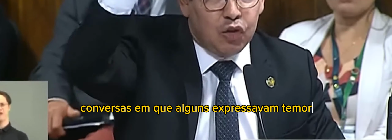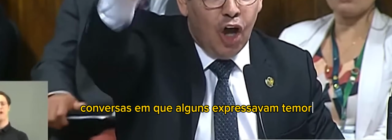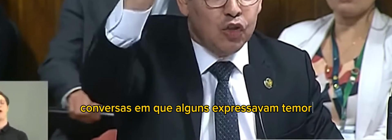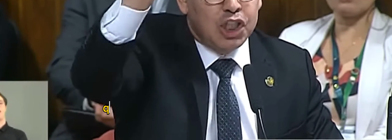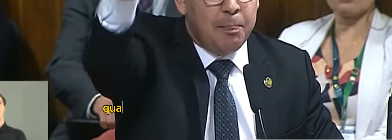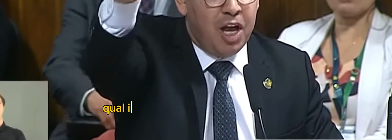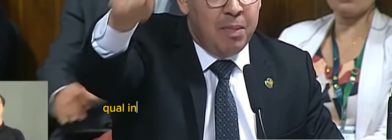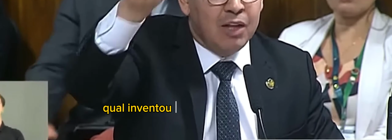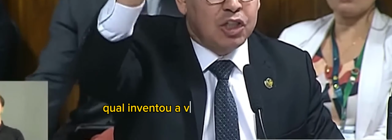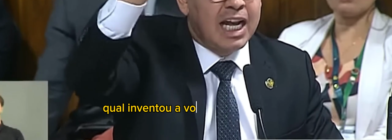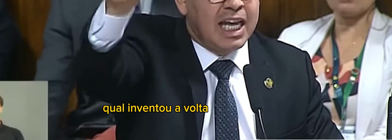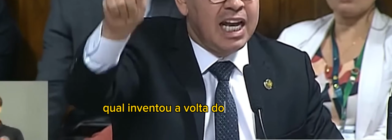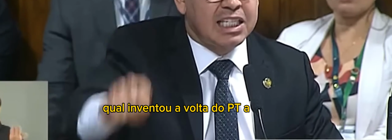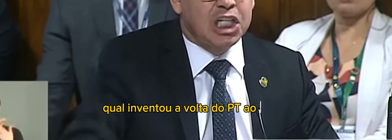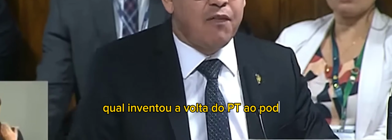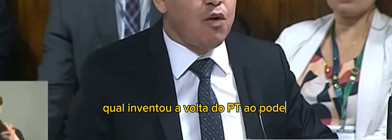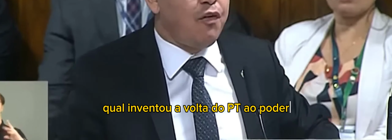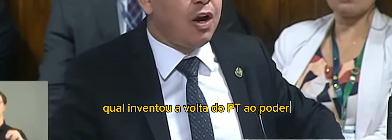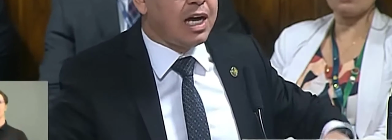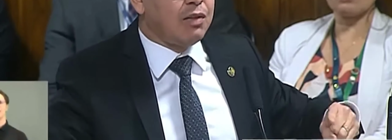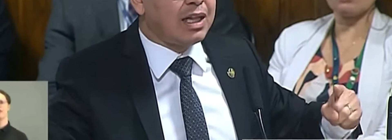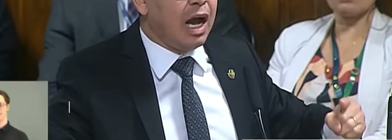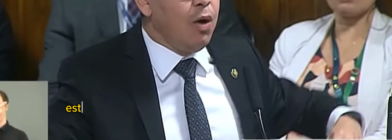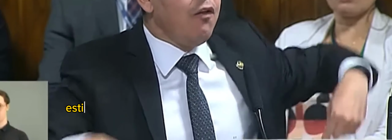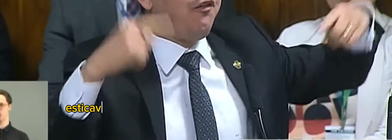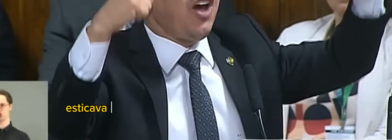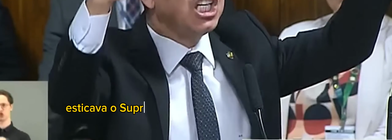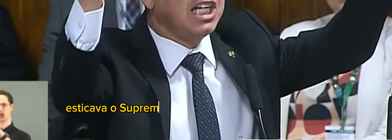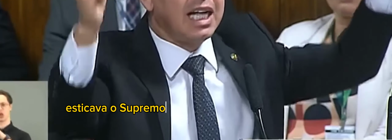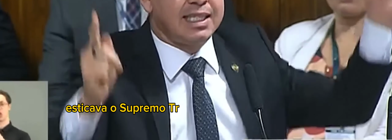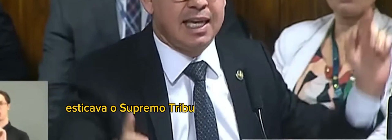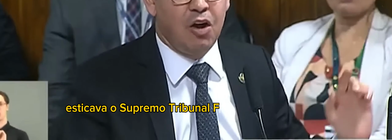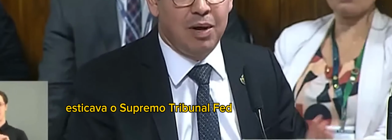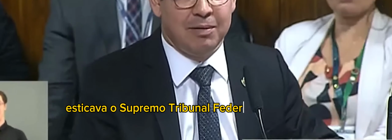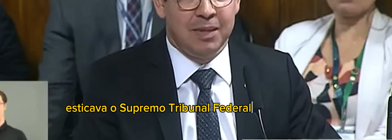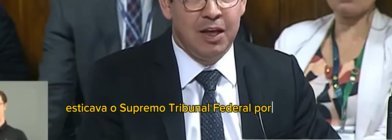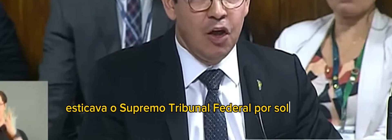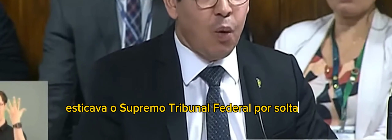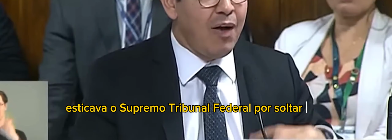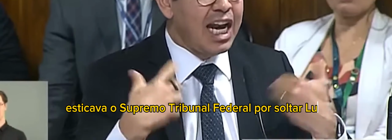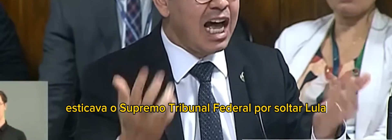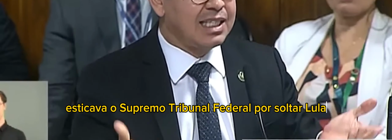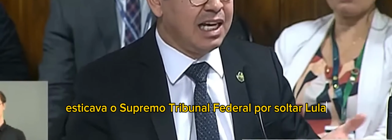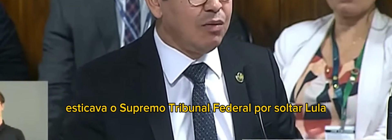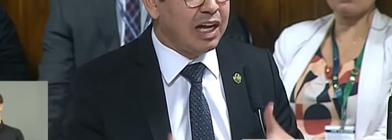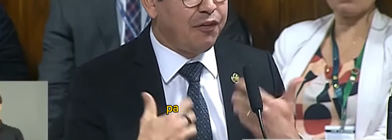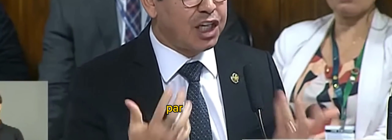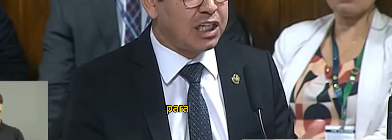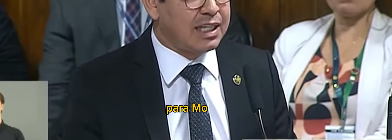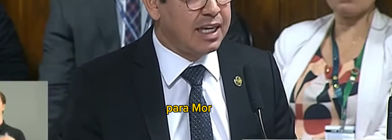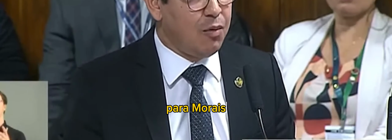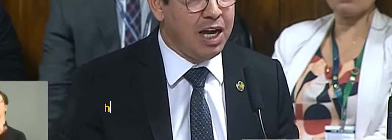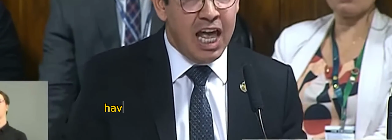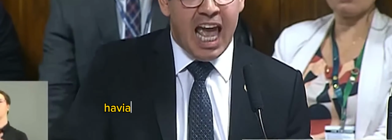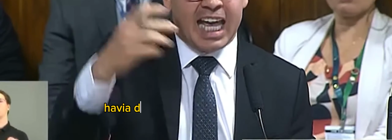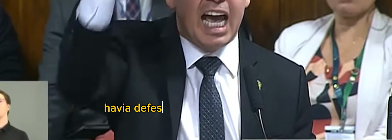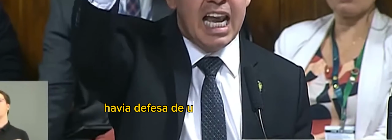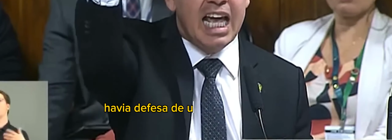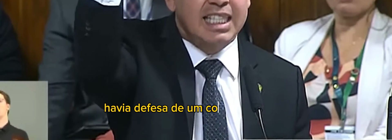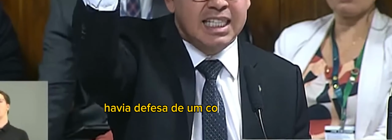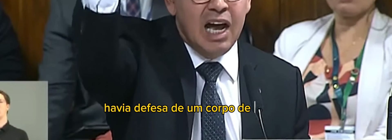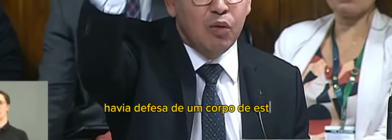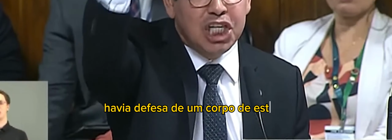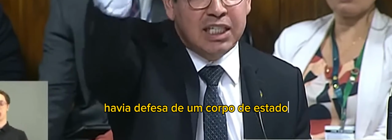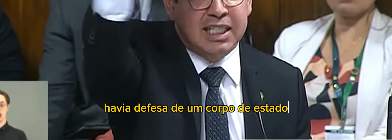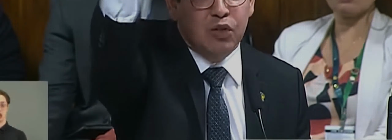expressavam temor com a eventual volta do PT ao poder e criticavam o Supremo Tribunal Federal por soltar Lula. Para Moraes, havia defesa de